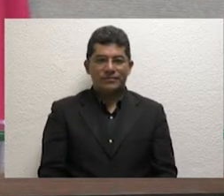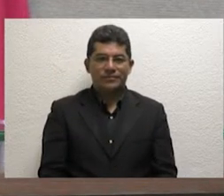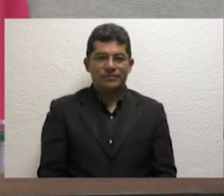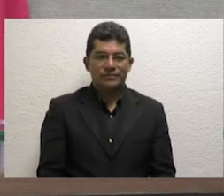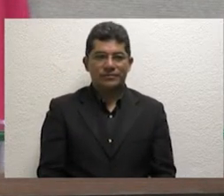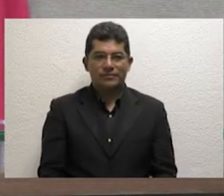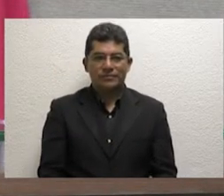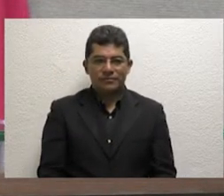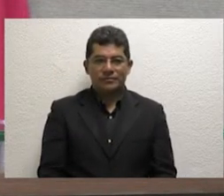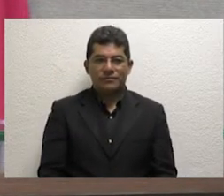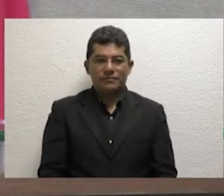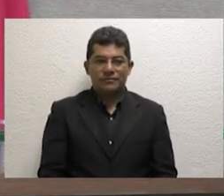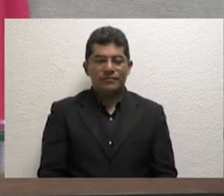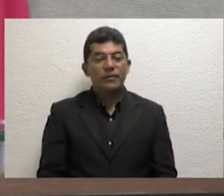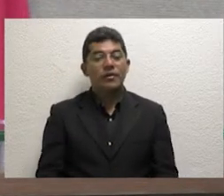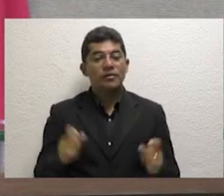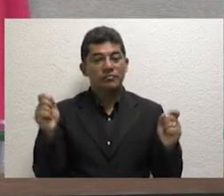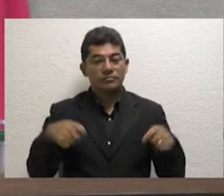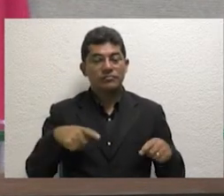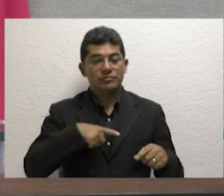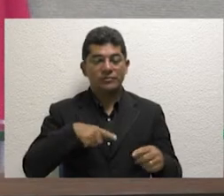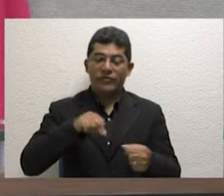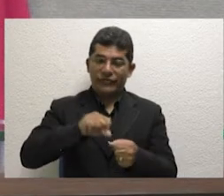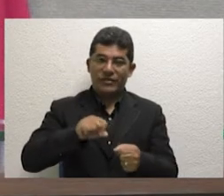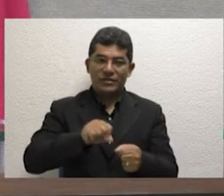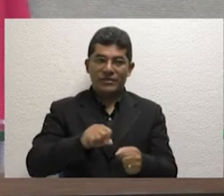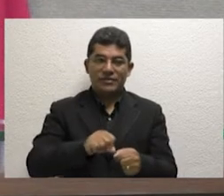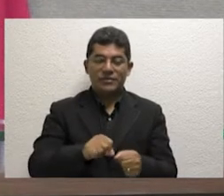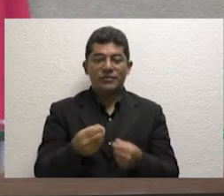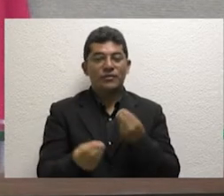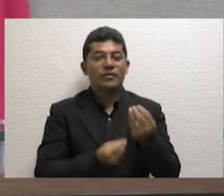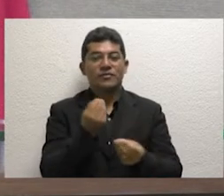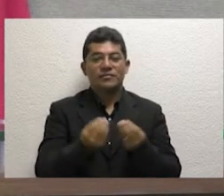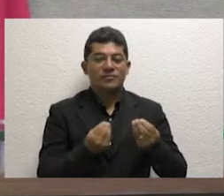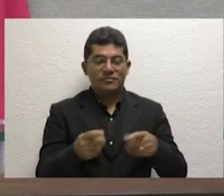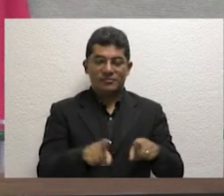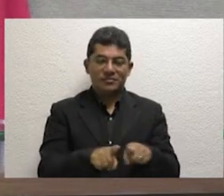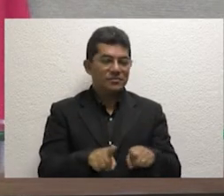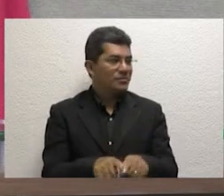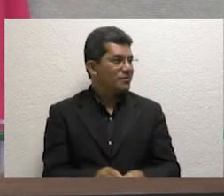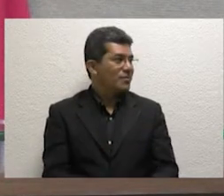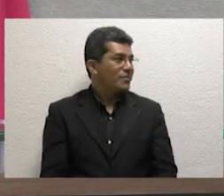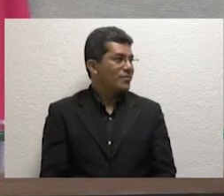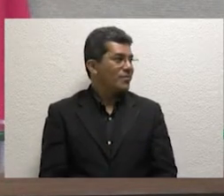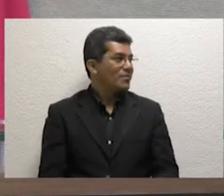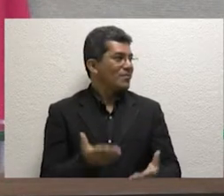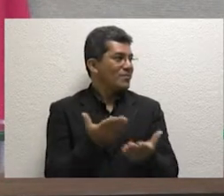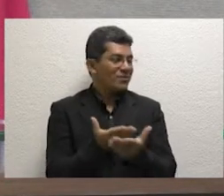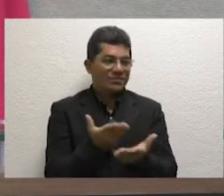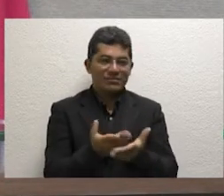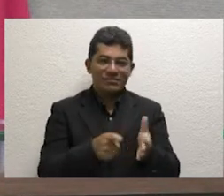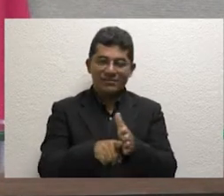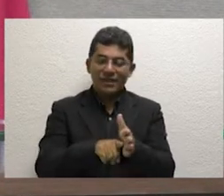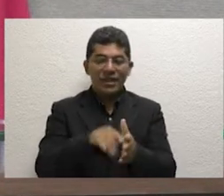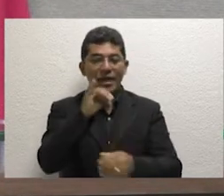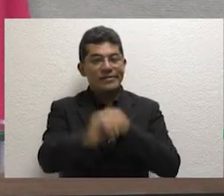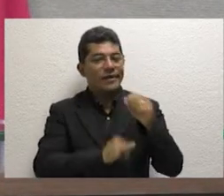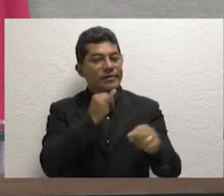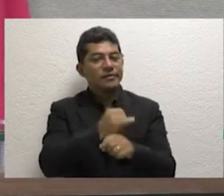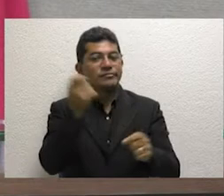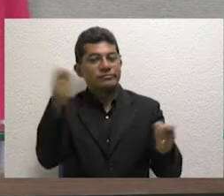condições de fazer sequer um estudo à distância, porque a internet não ajuda.